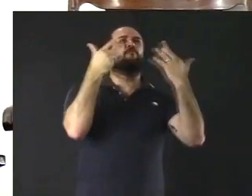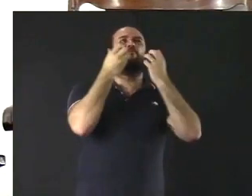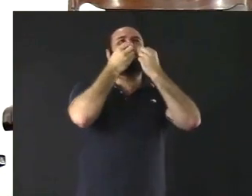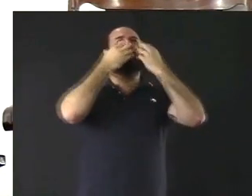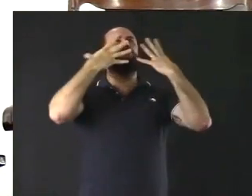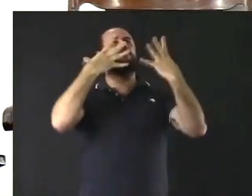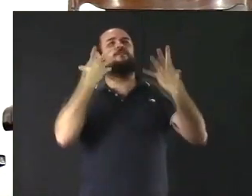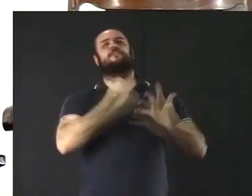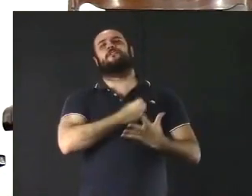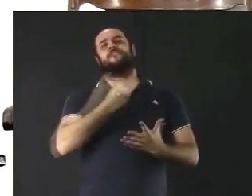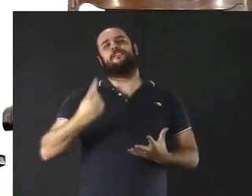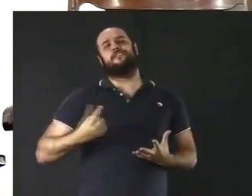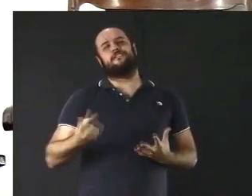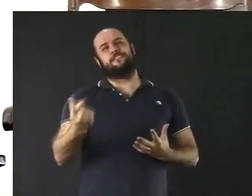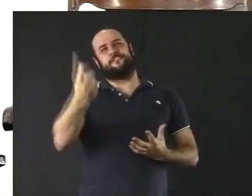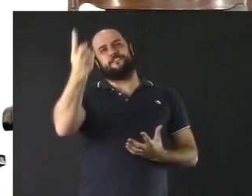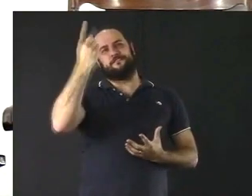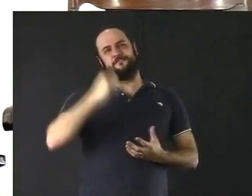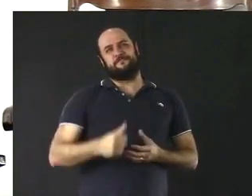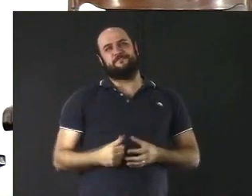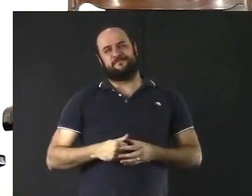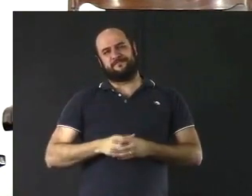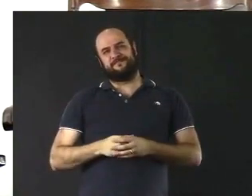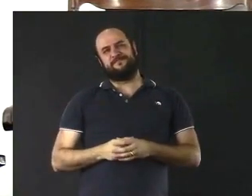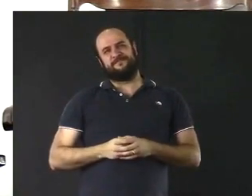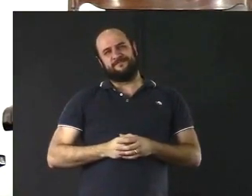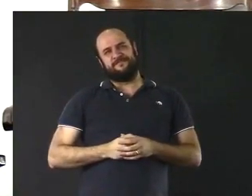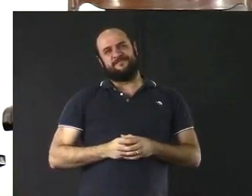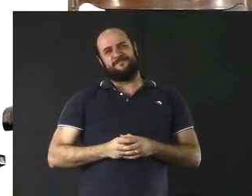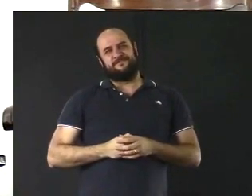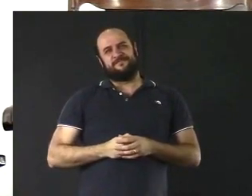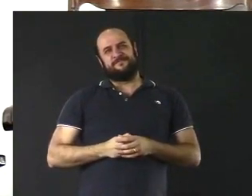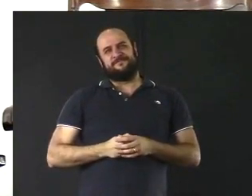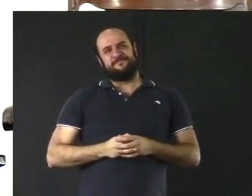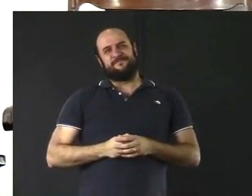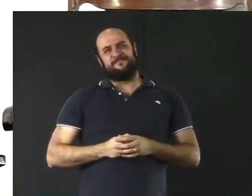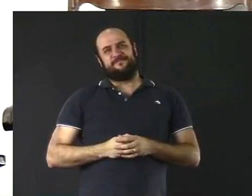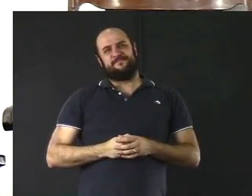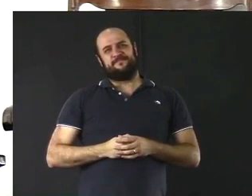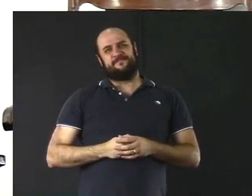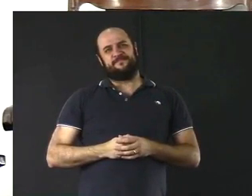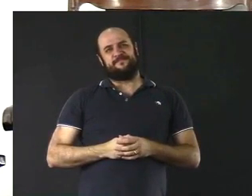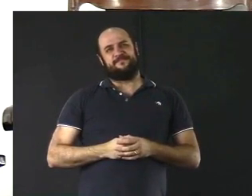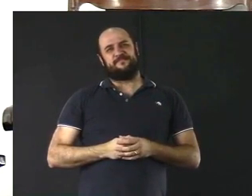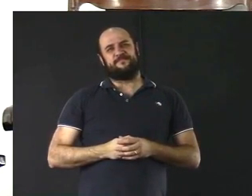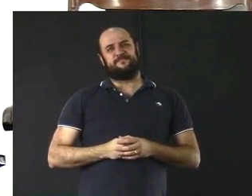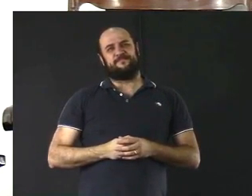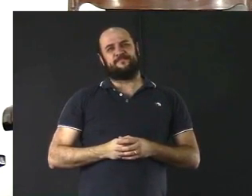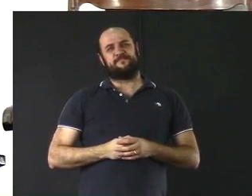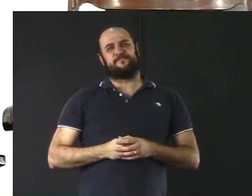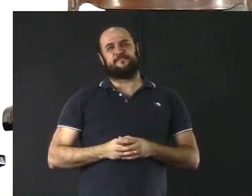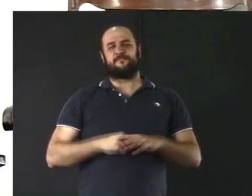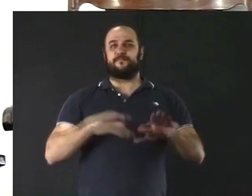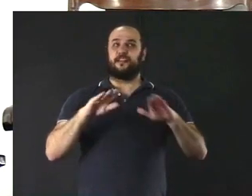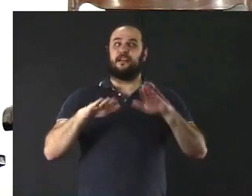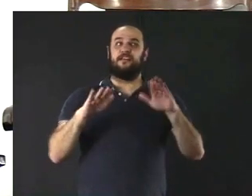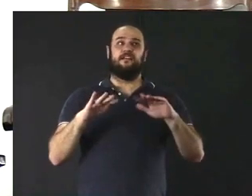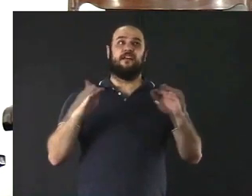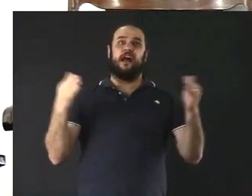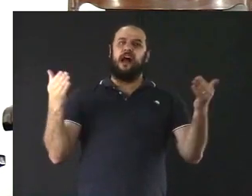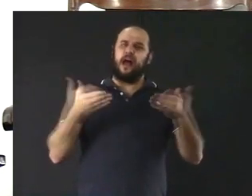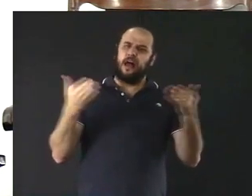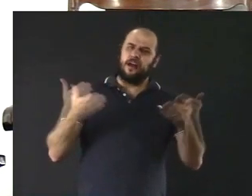da eternidade. Quem não almeja isso? Talvez até agora mesmo,